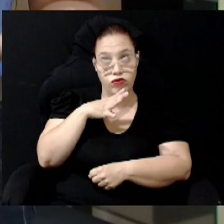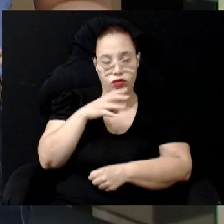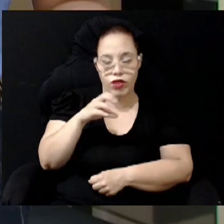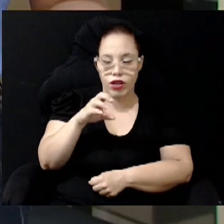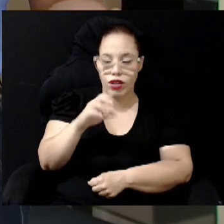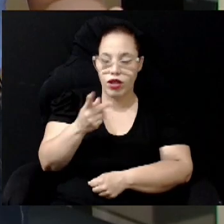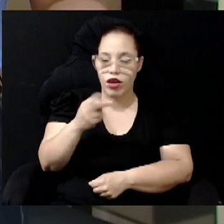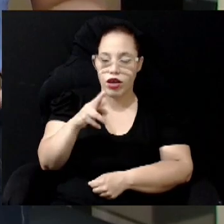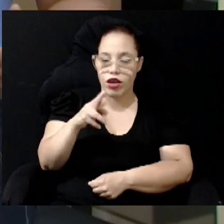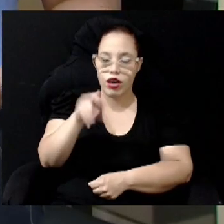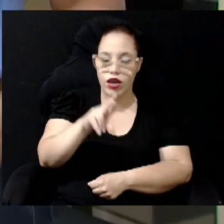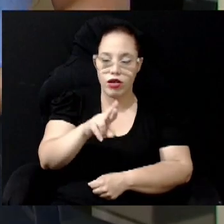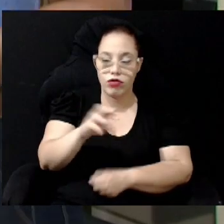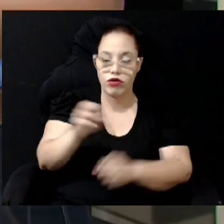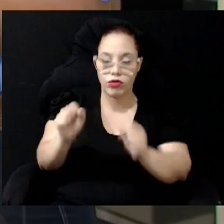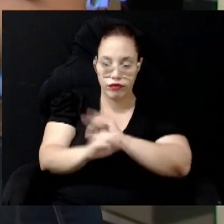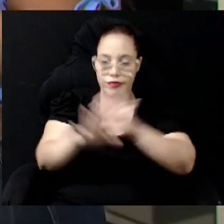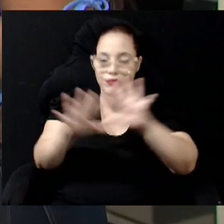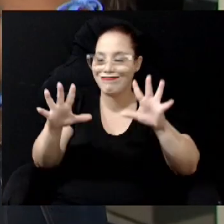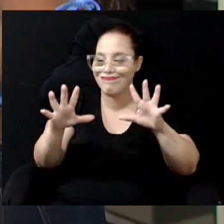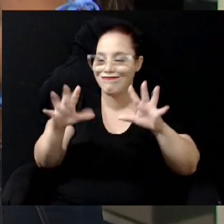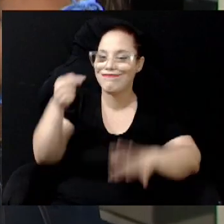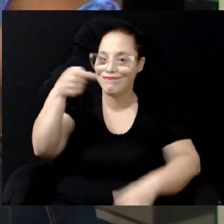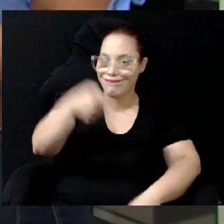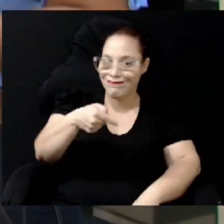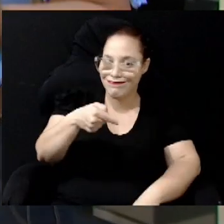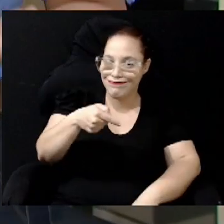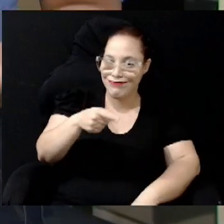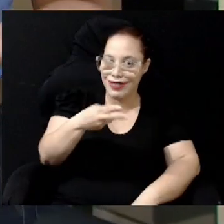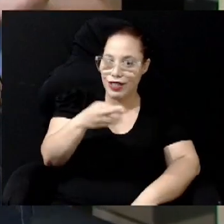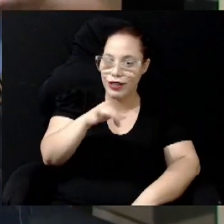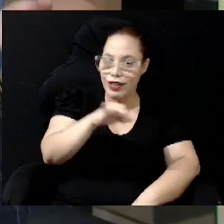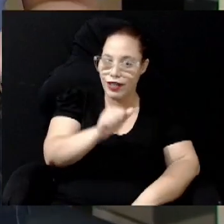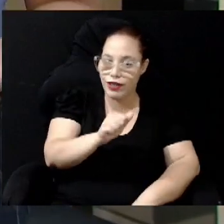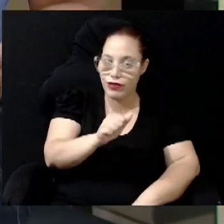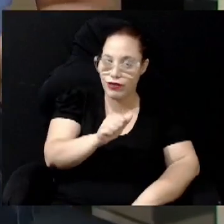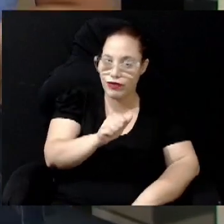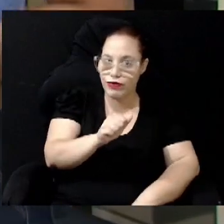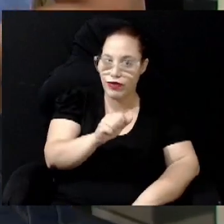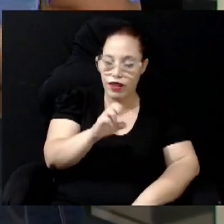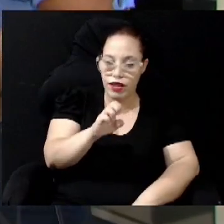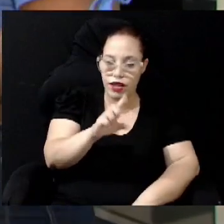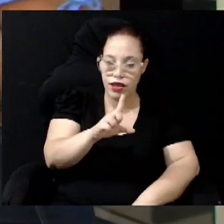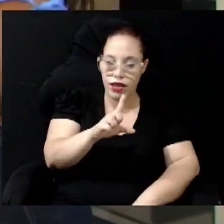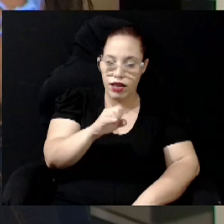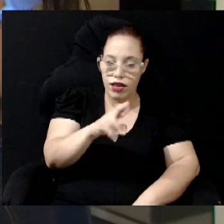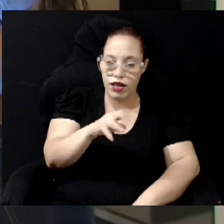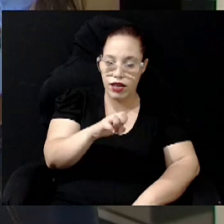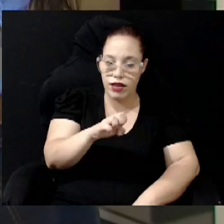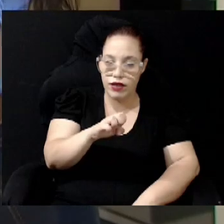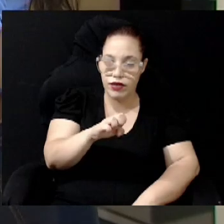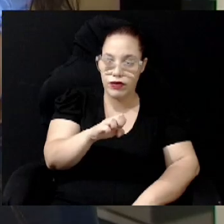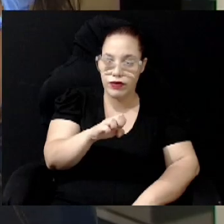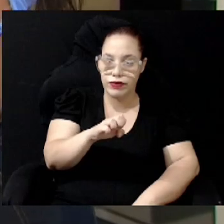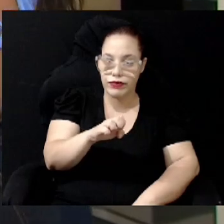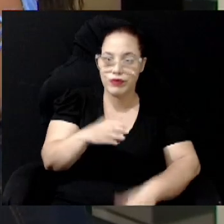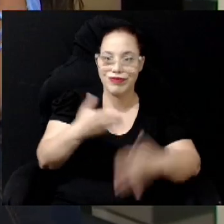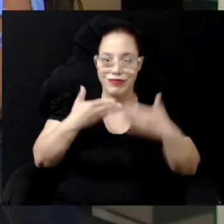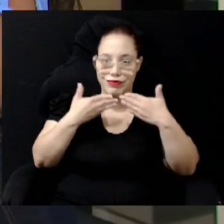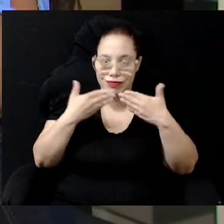É claro que nós estamos com a historiadora Eliane Morelli Abraão. Seja muito